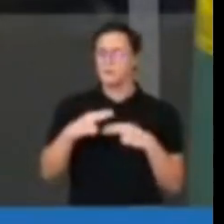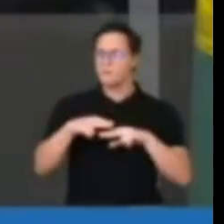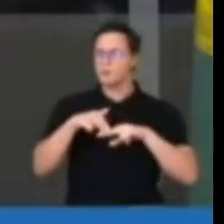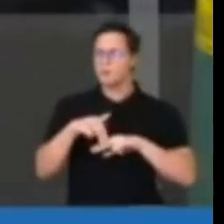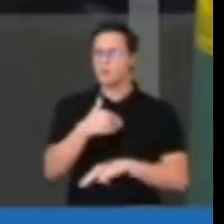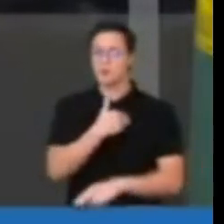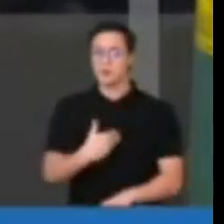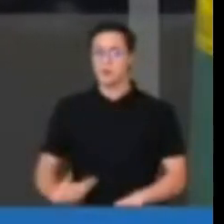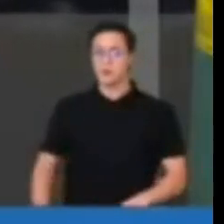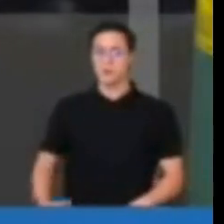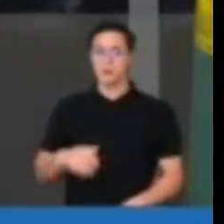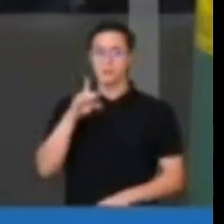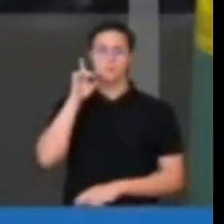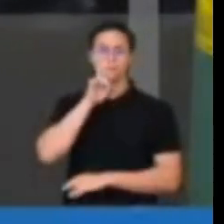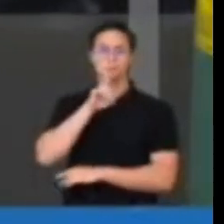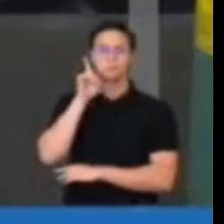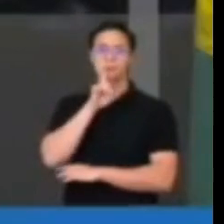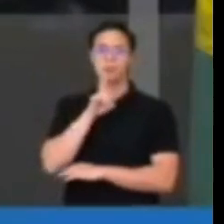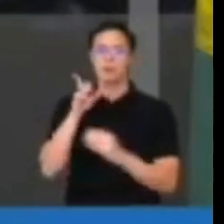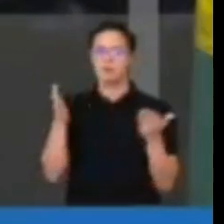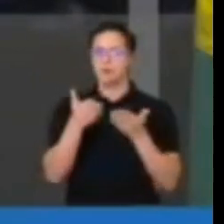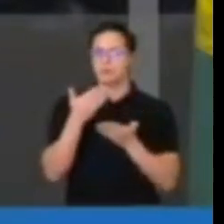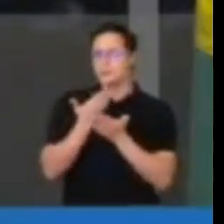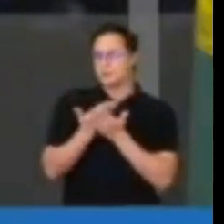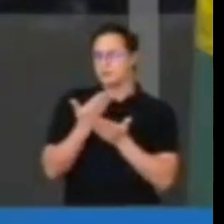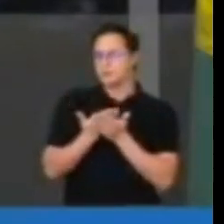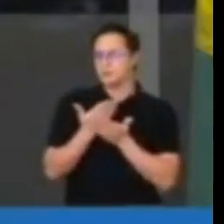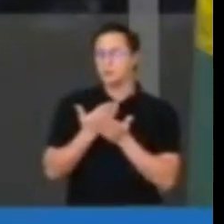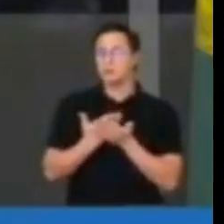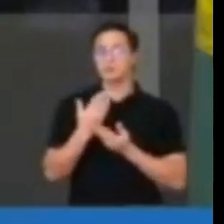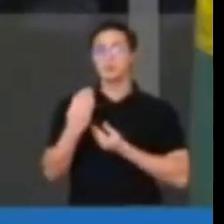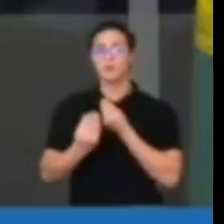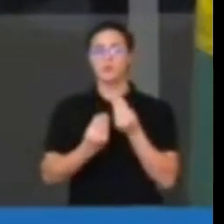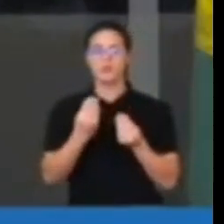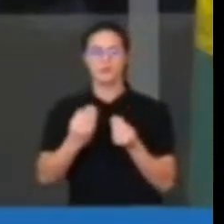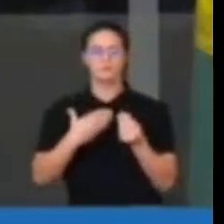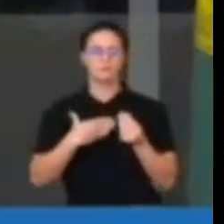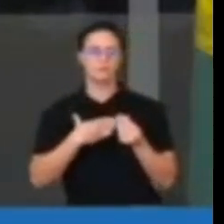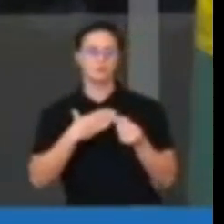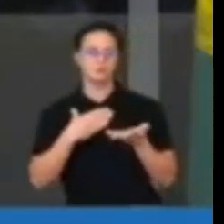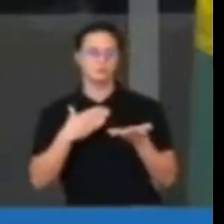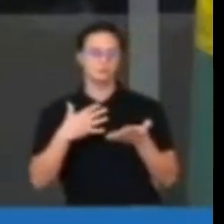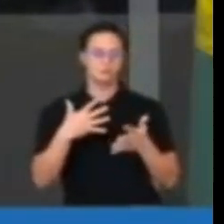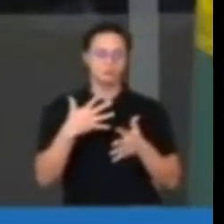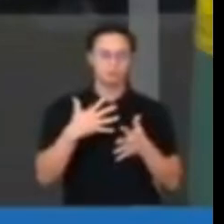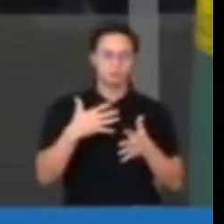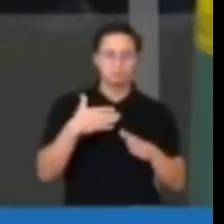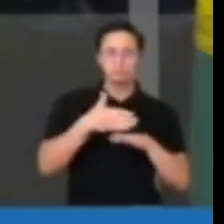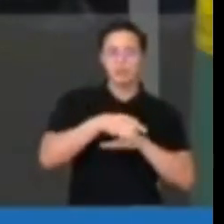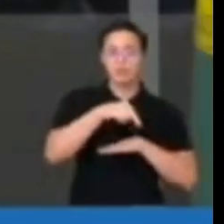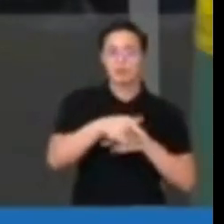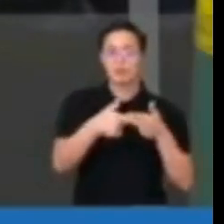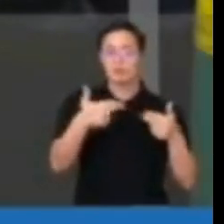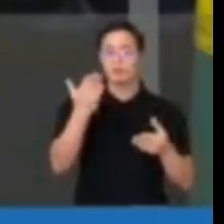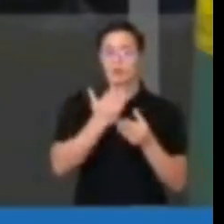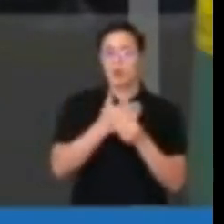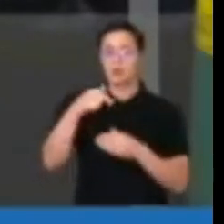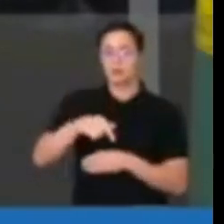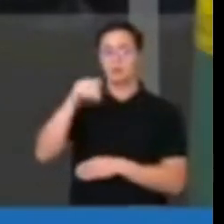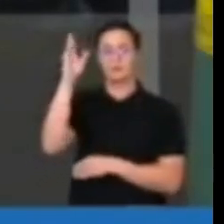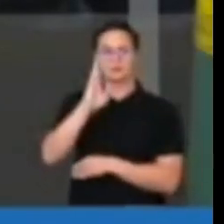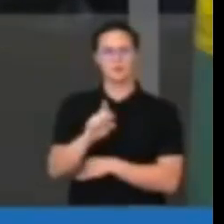governo norte-americano está estudando sanções contra o Brasil. Vocês denunciaram